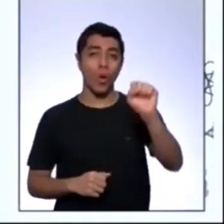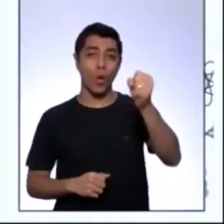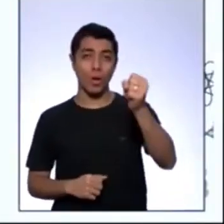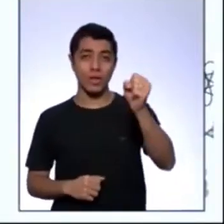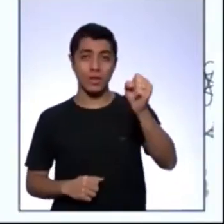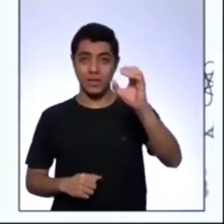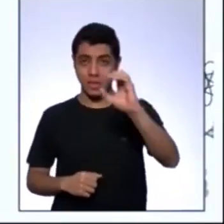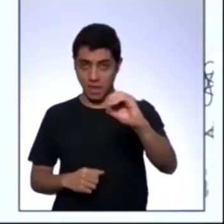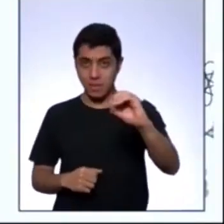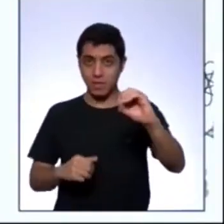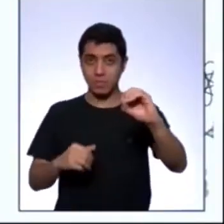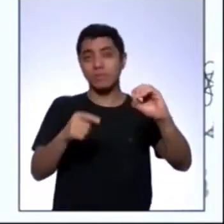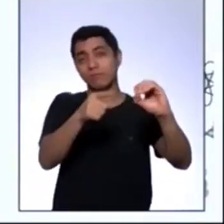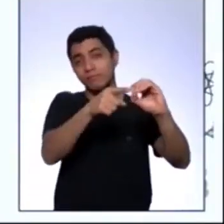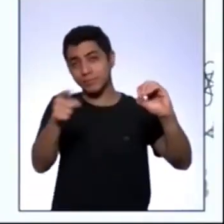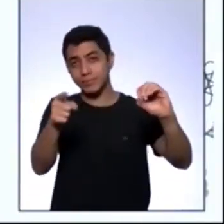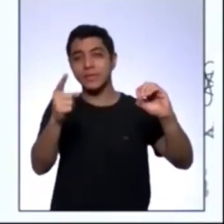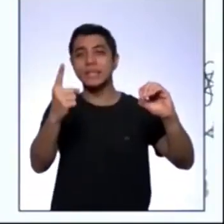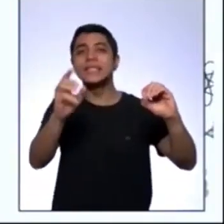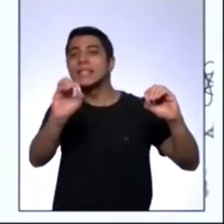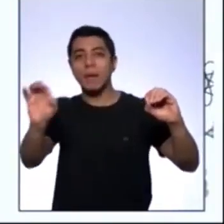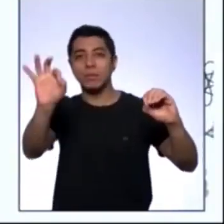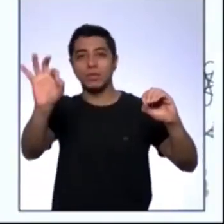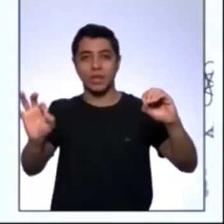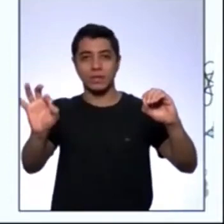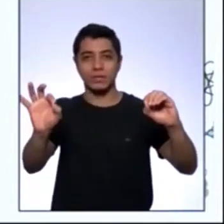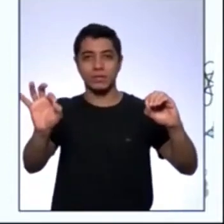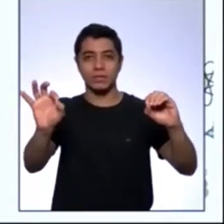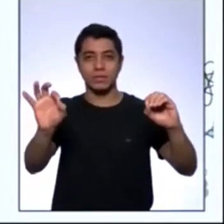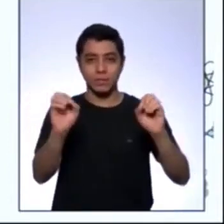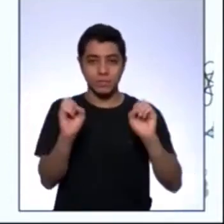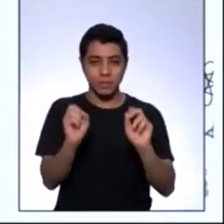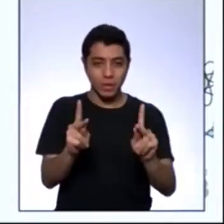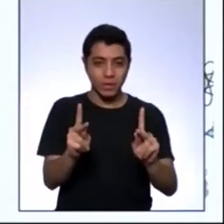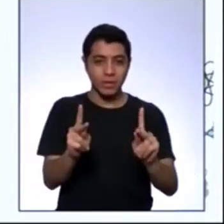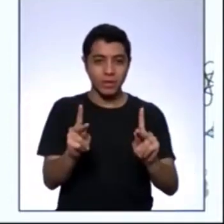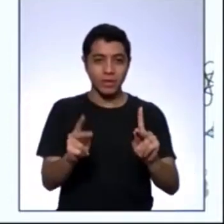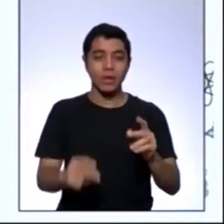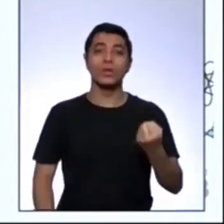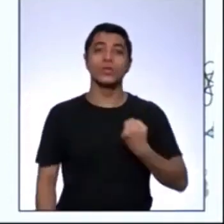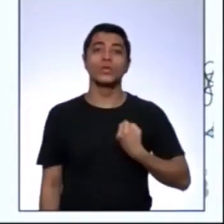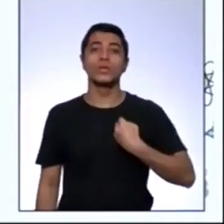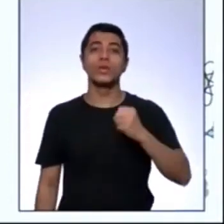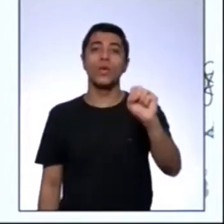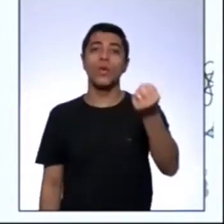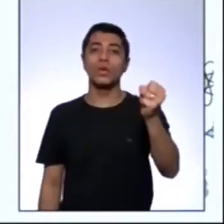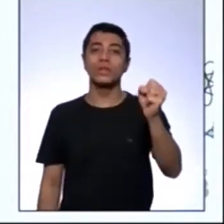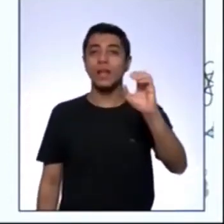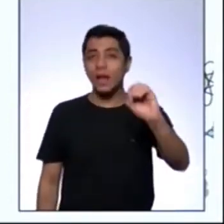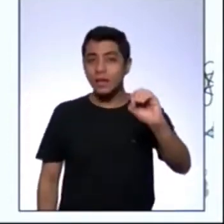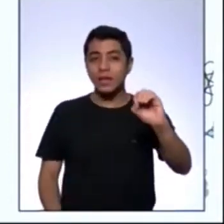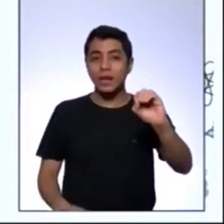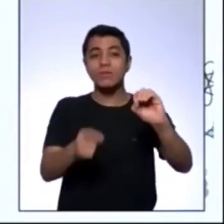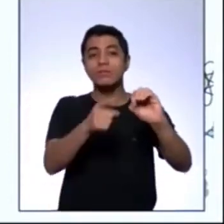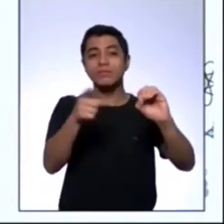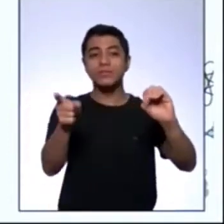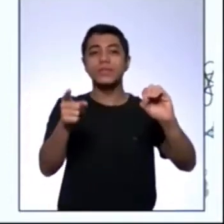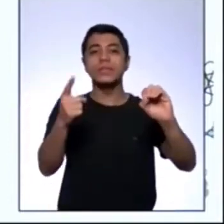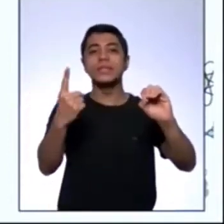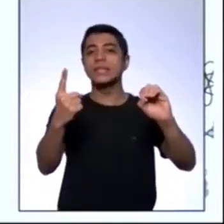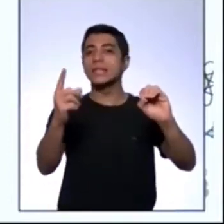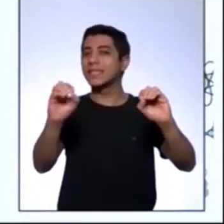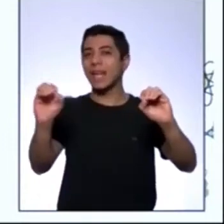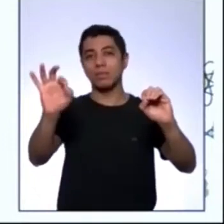os 100 porcento beleza 100% número um 80 ele está para 100 porcento assim como